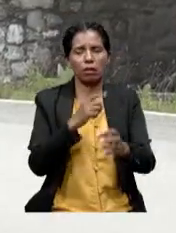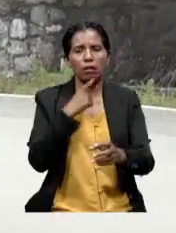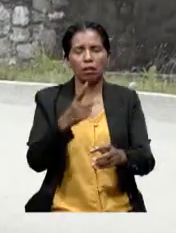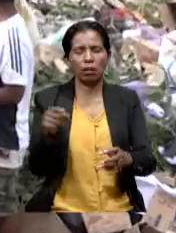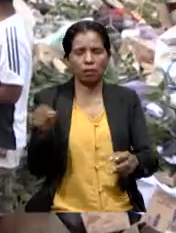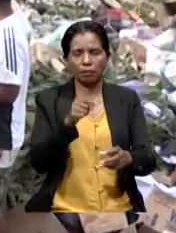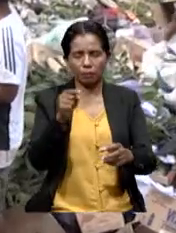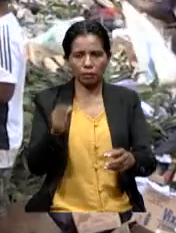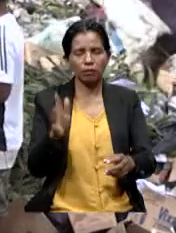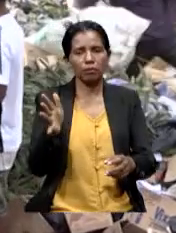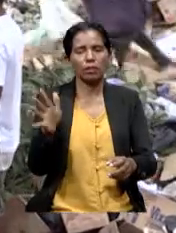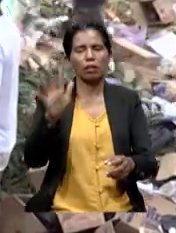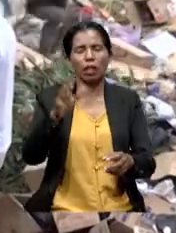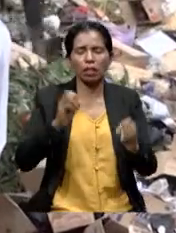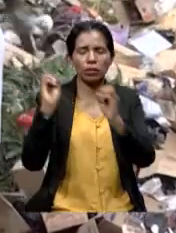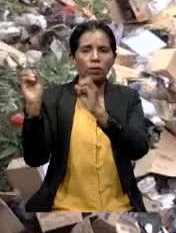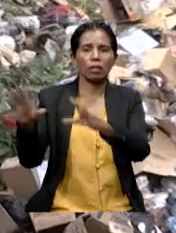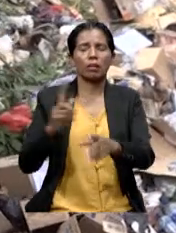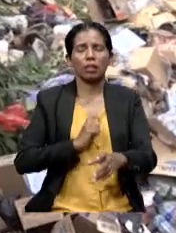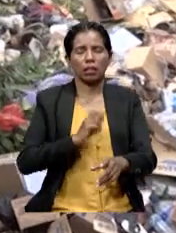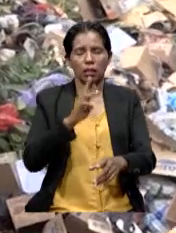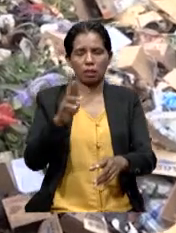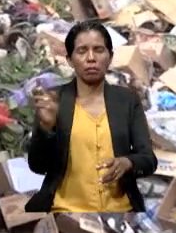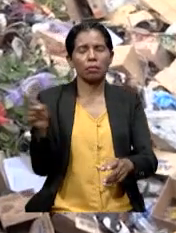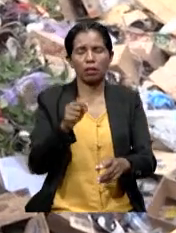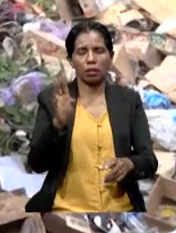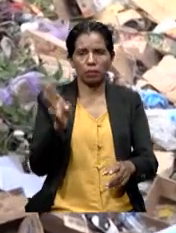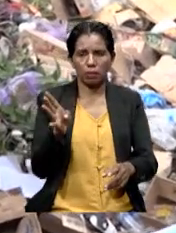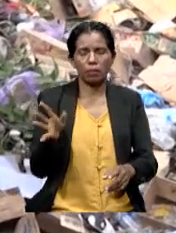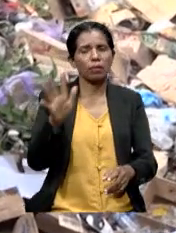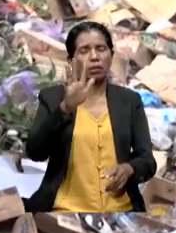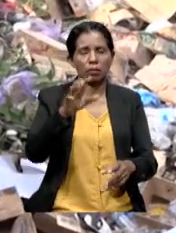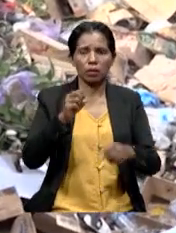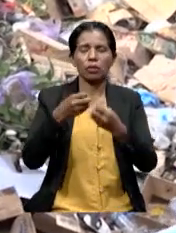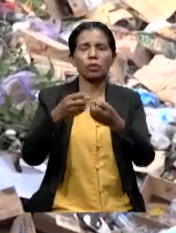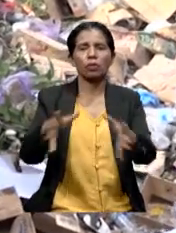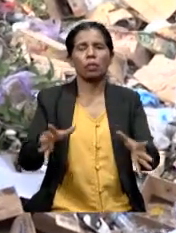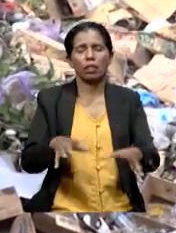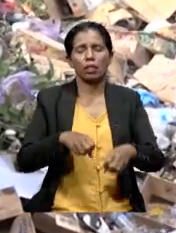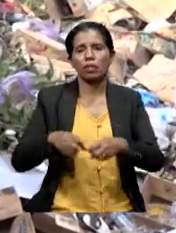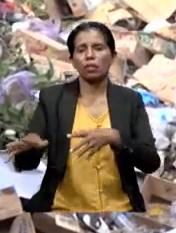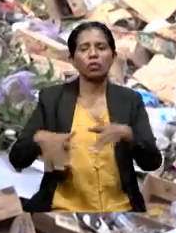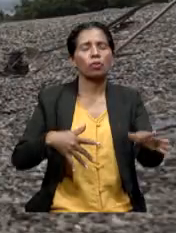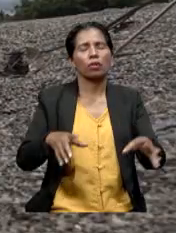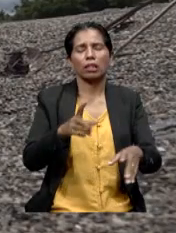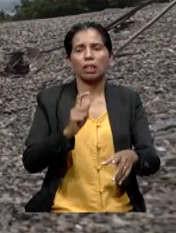recin lima, maxoe ba ia tibar, por cento, hat nulo recin lima, continua na mkari ia capital dele, hanesan ia